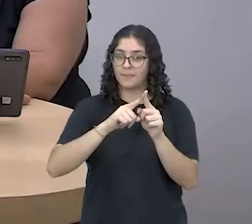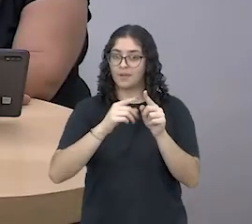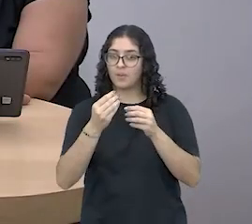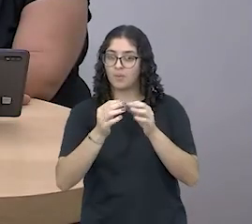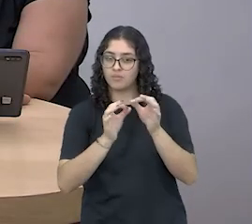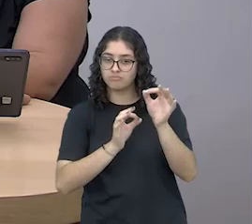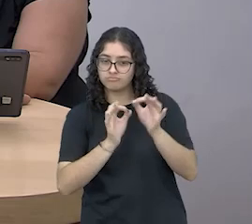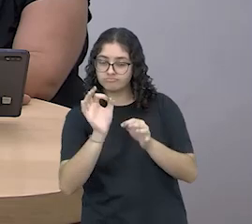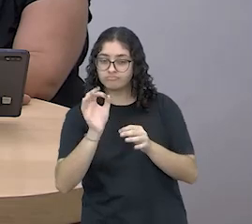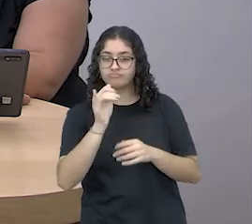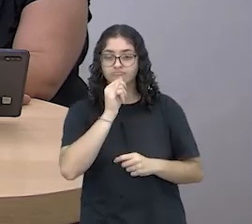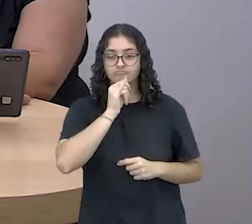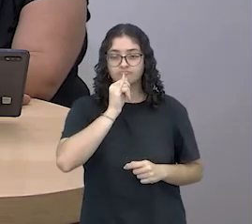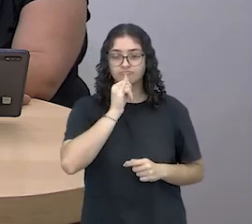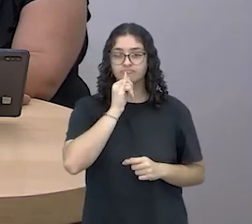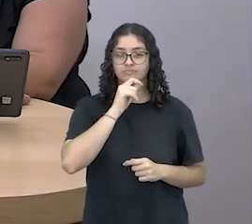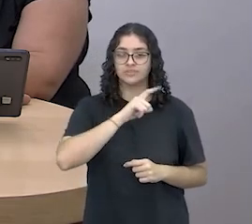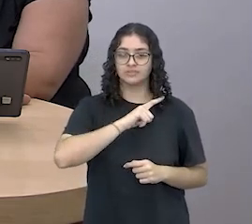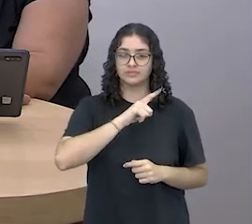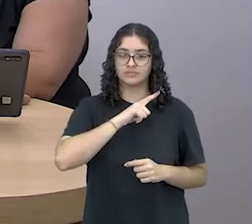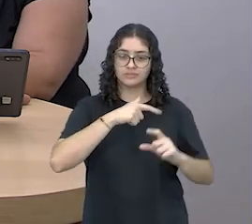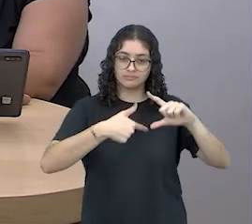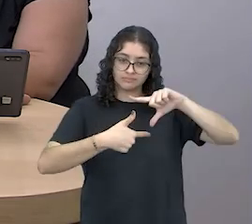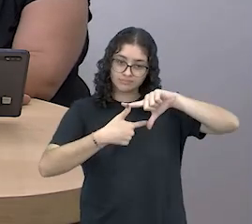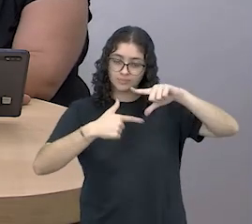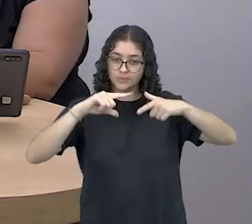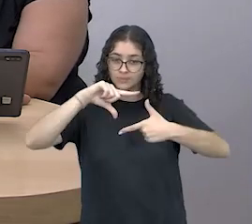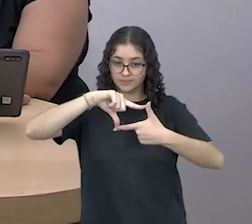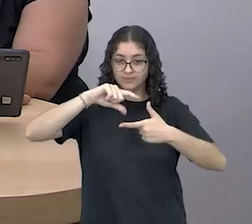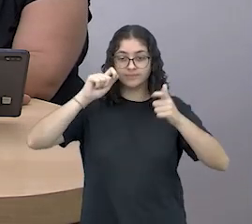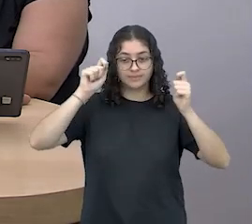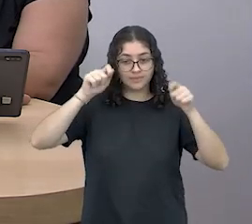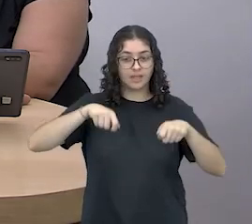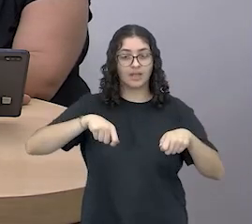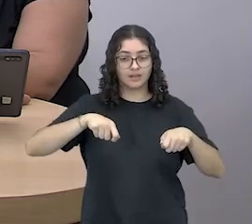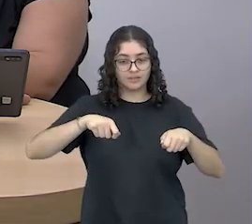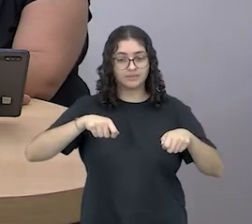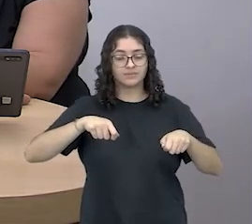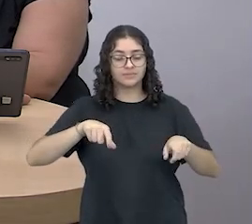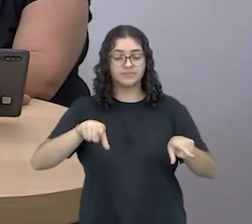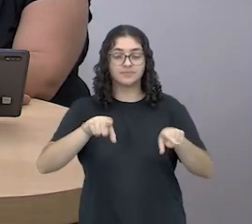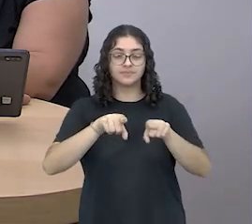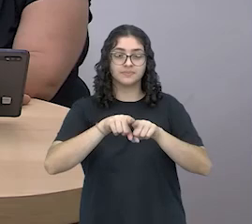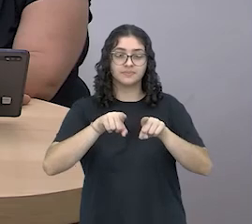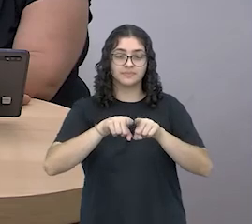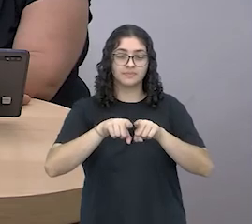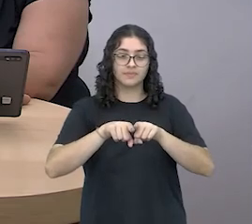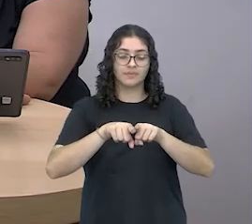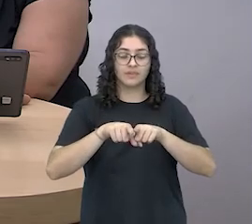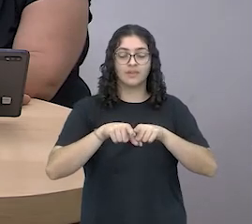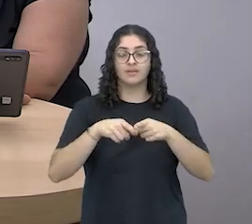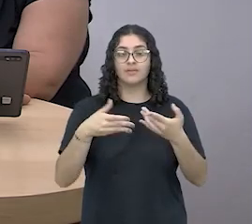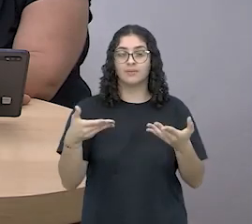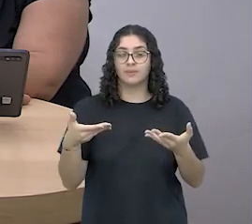posso trazer, por exemplo, as formas geométricas, uhum. né? Eu posso, a medida,